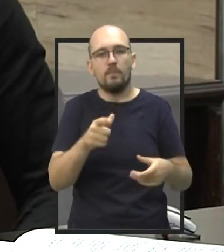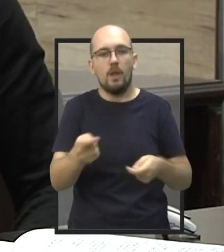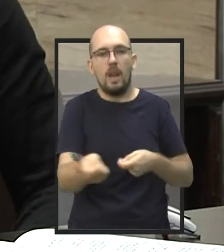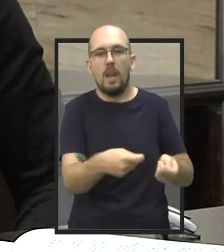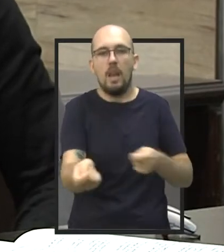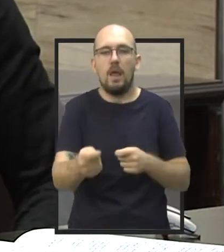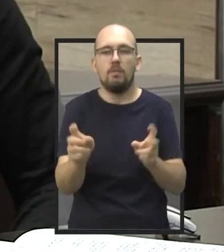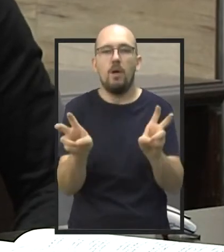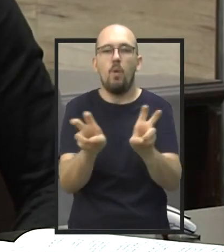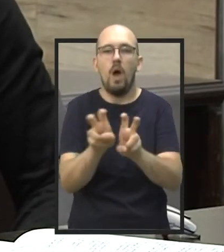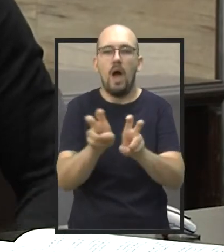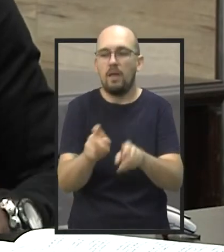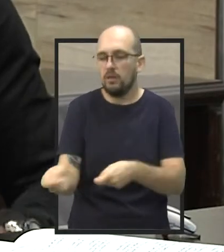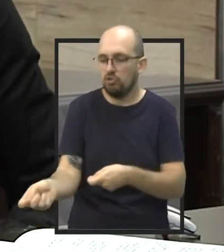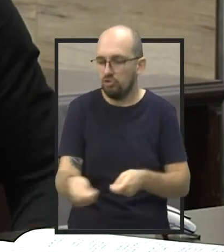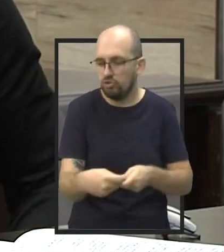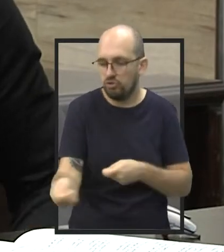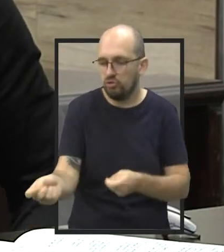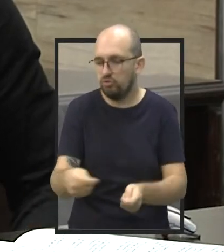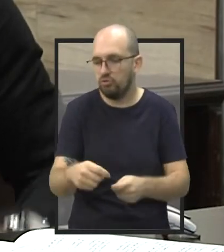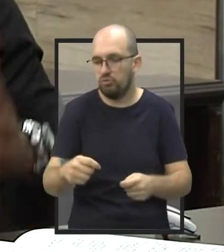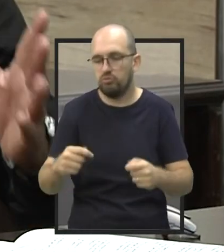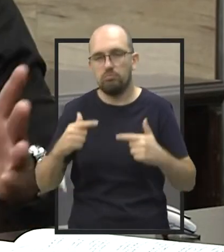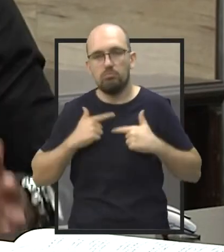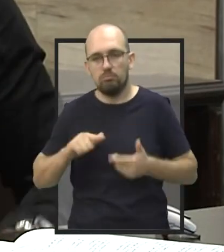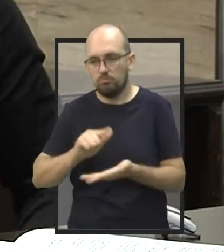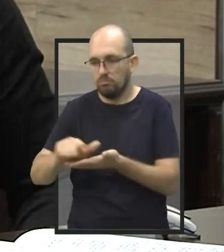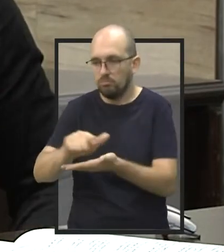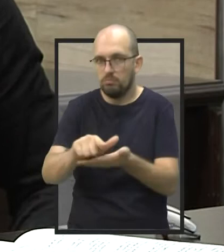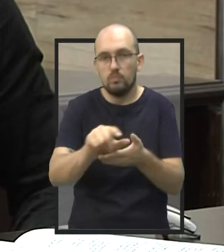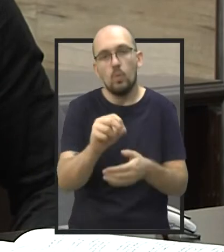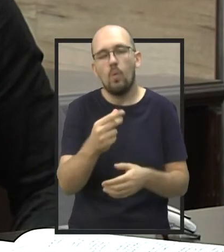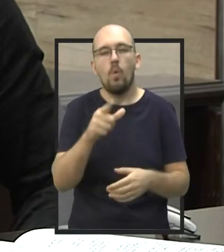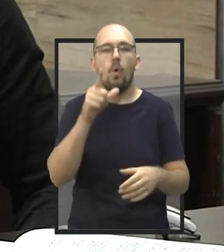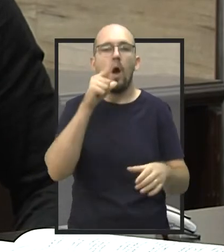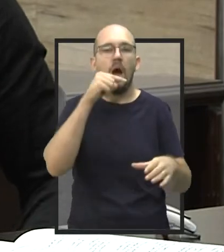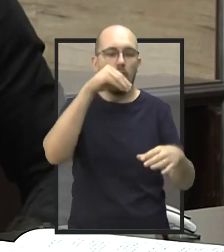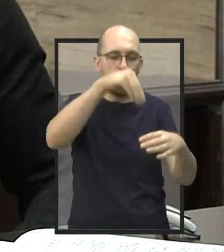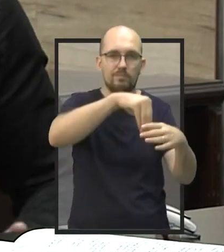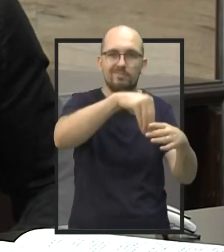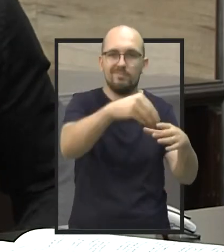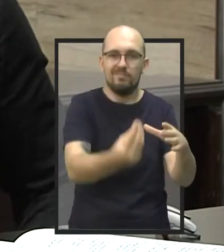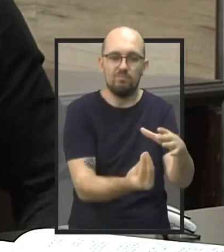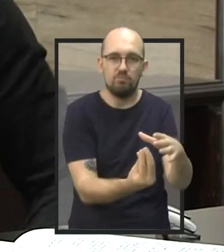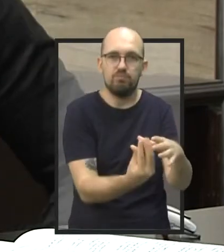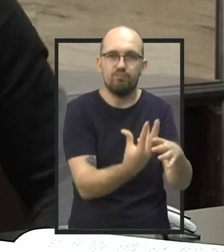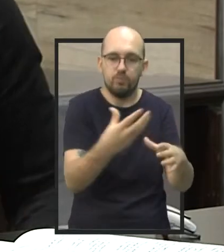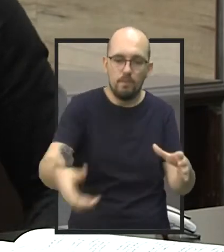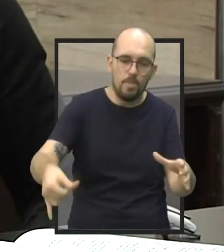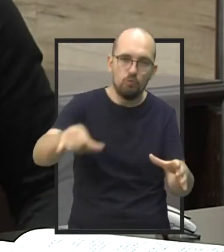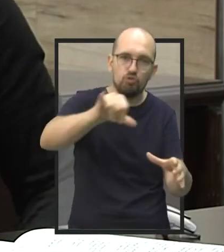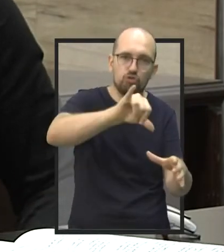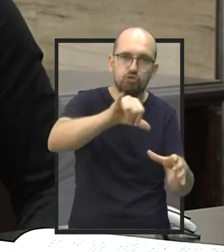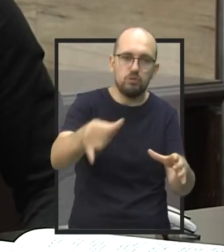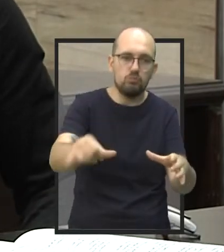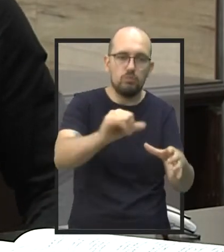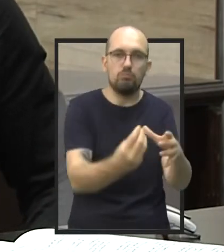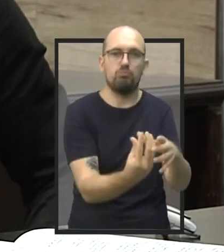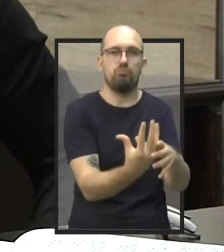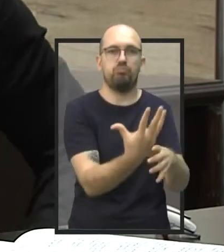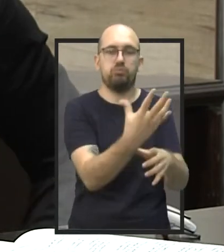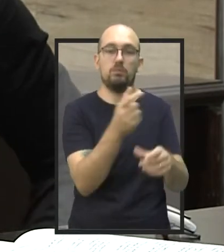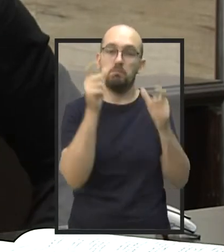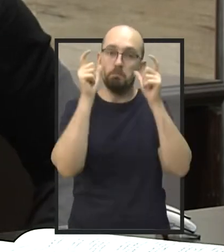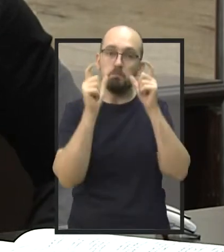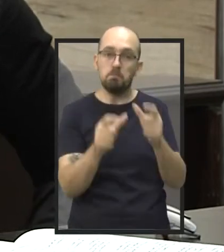para uma horta comunitária, uma horta do município, uma horta de escola. Eu acho que é muito interessante.